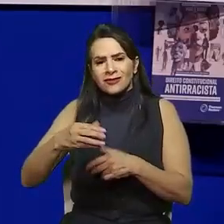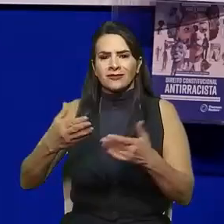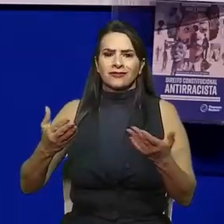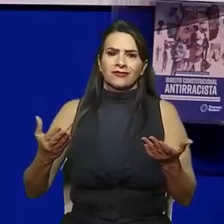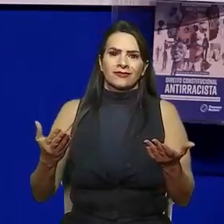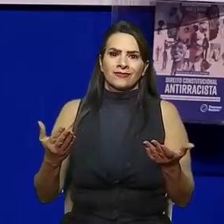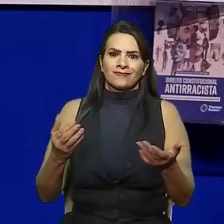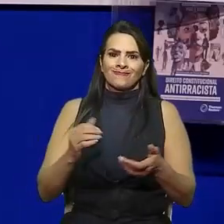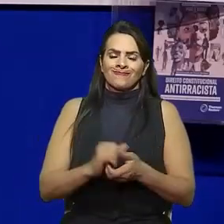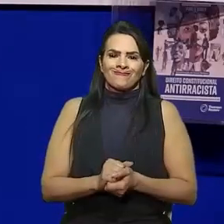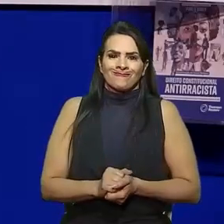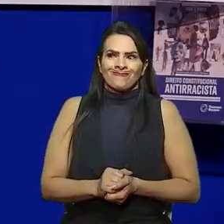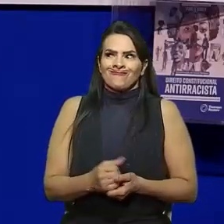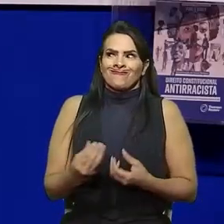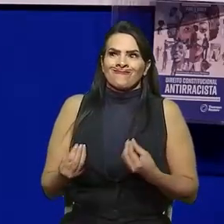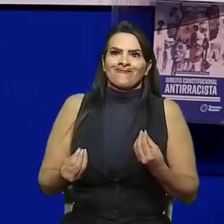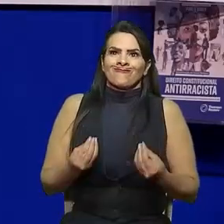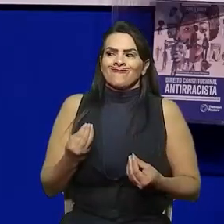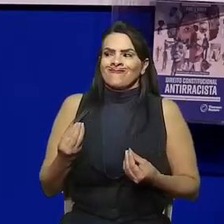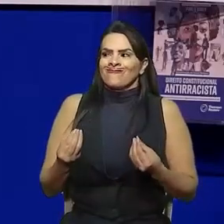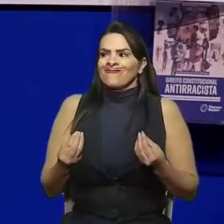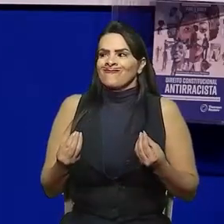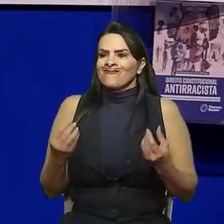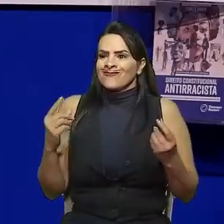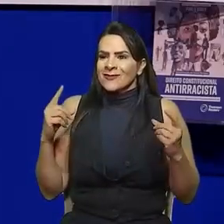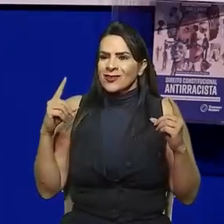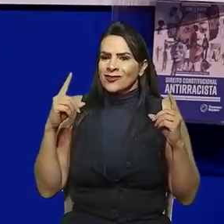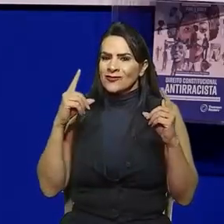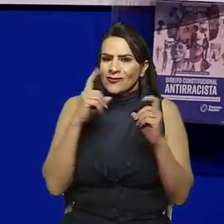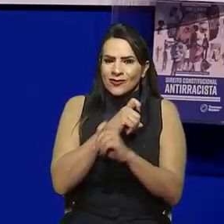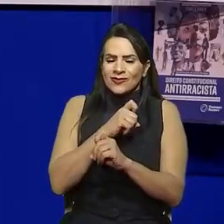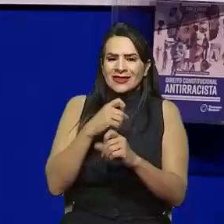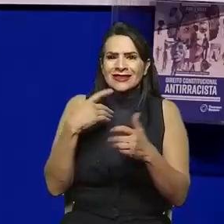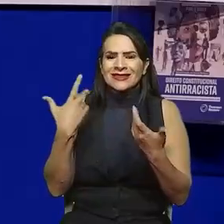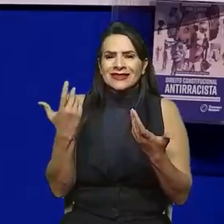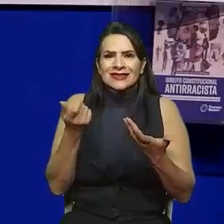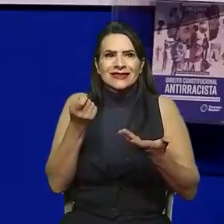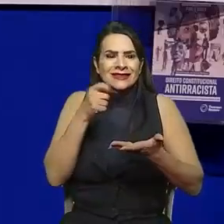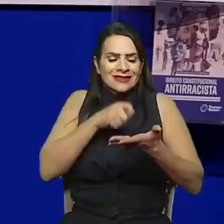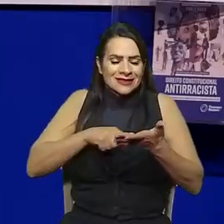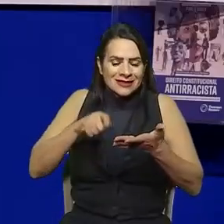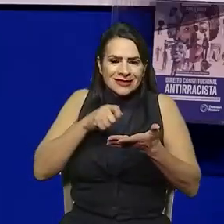vencer a minha dificuldade de escrever o romance,